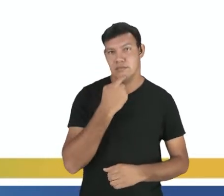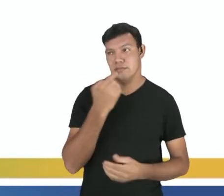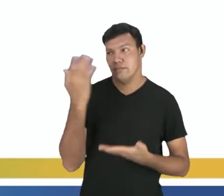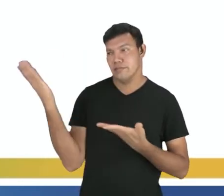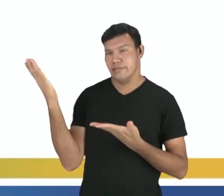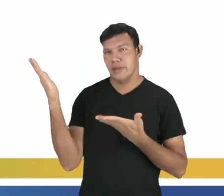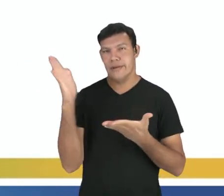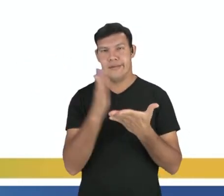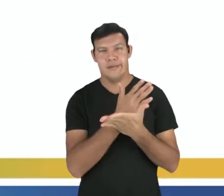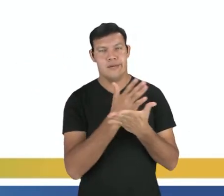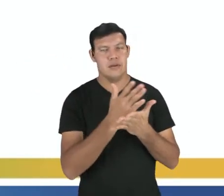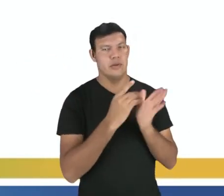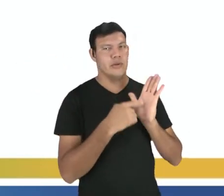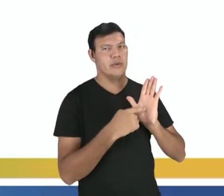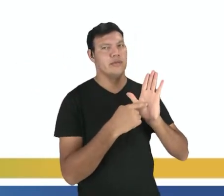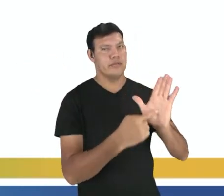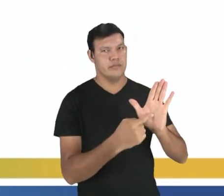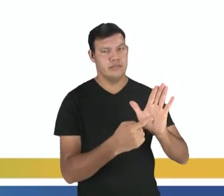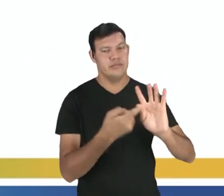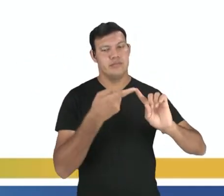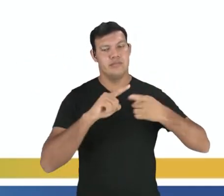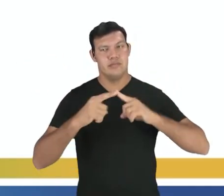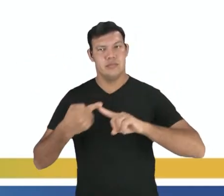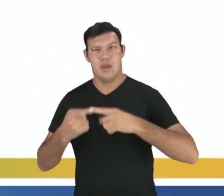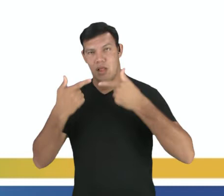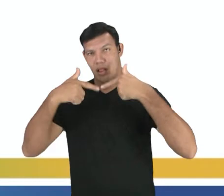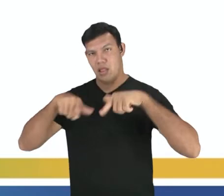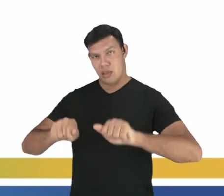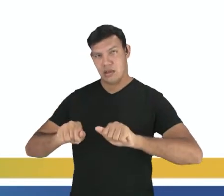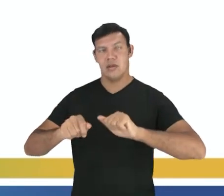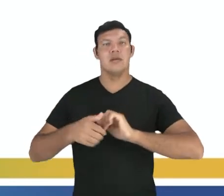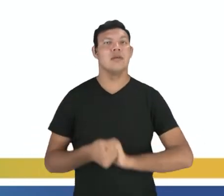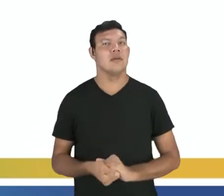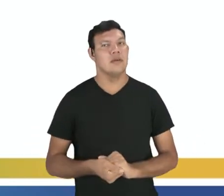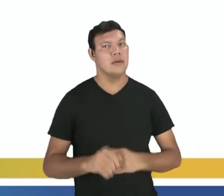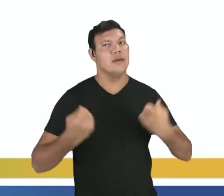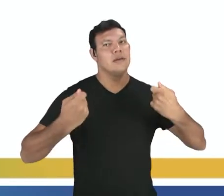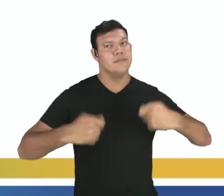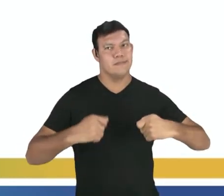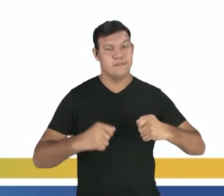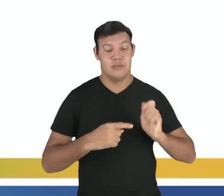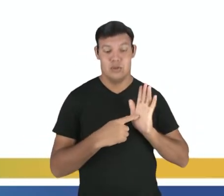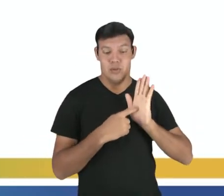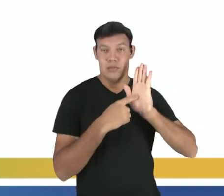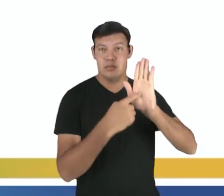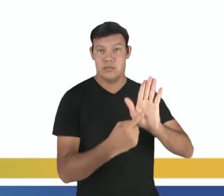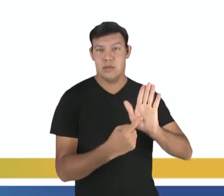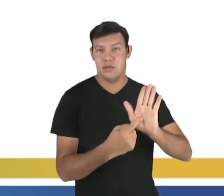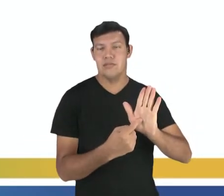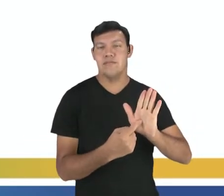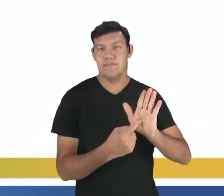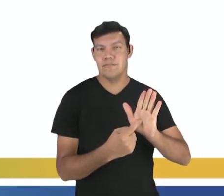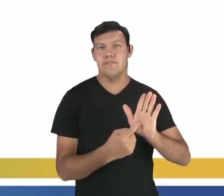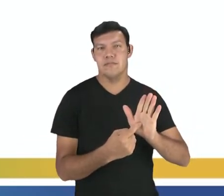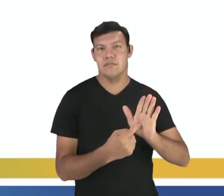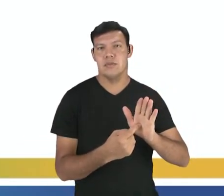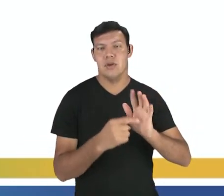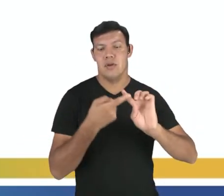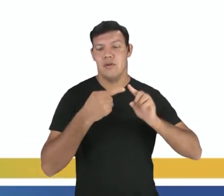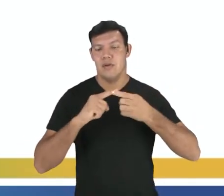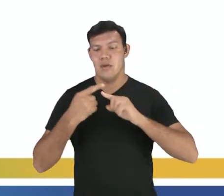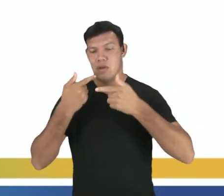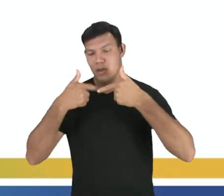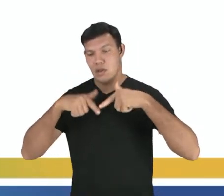algumas imagens, algumas figuras de linguagem, e nós temos que indicar qual é a figura de